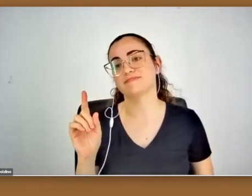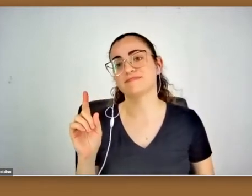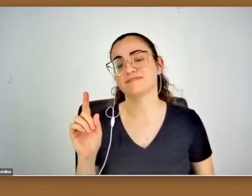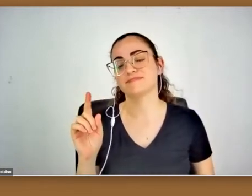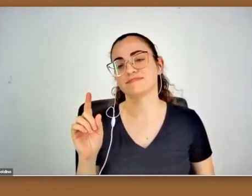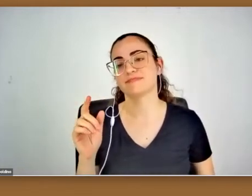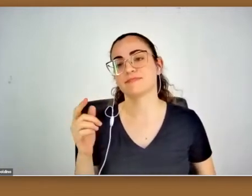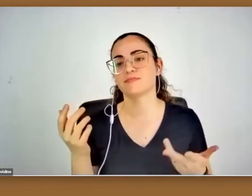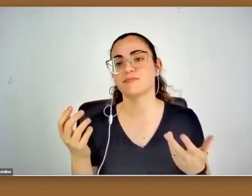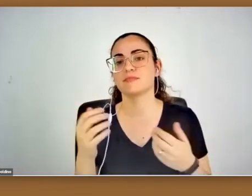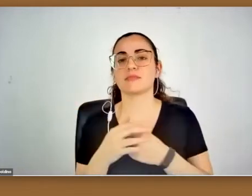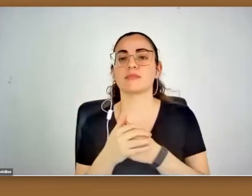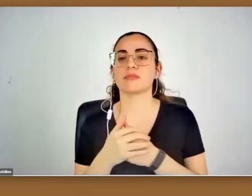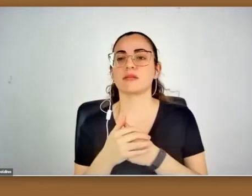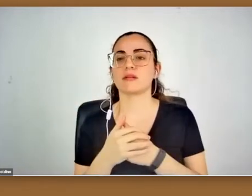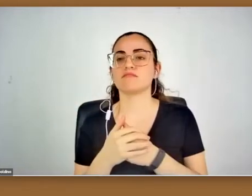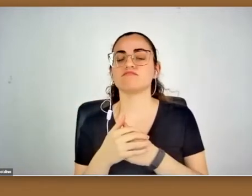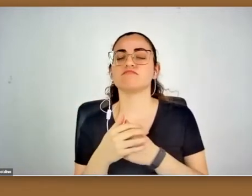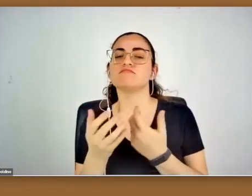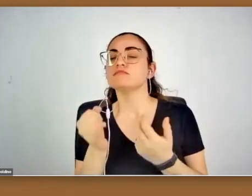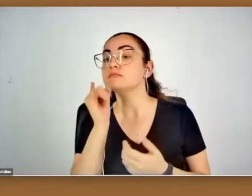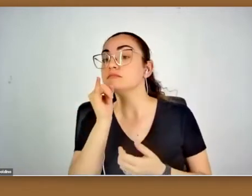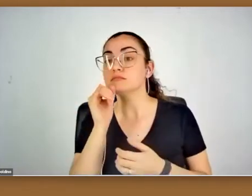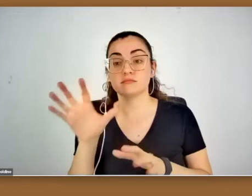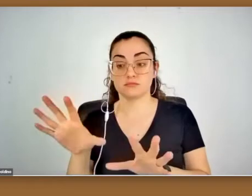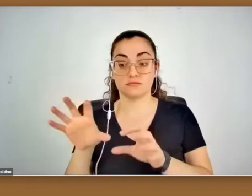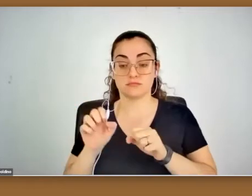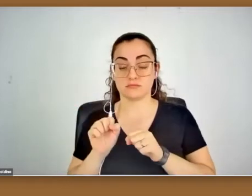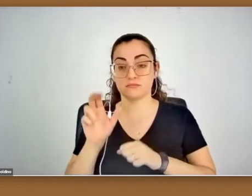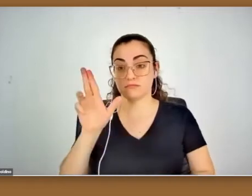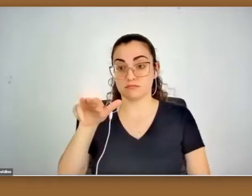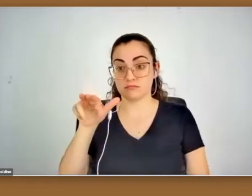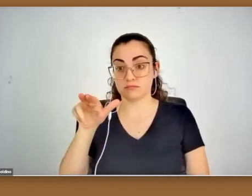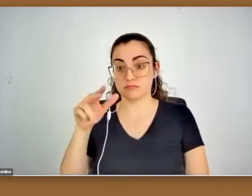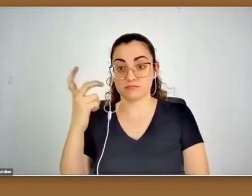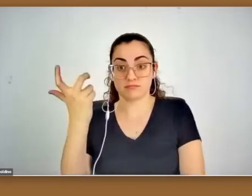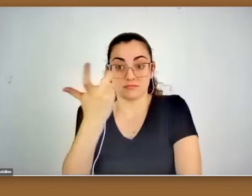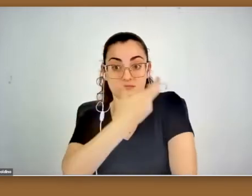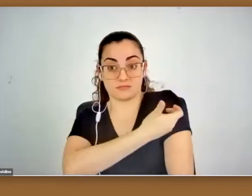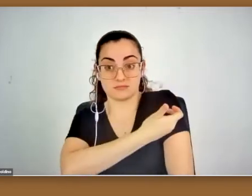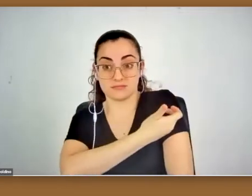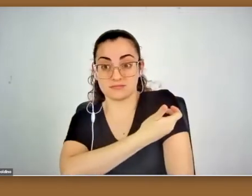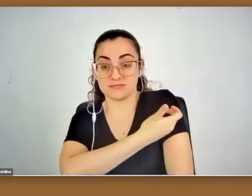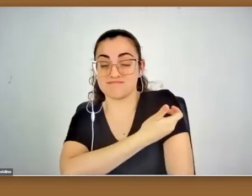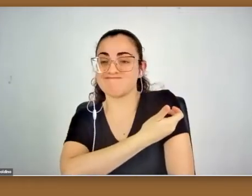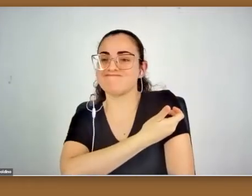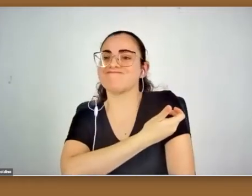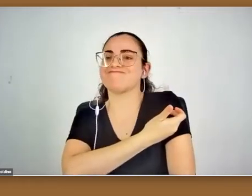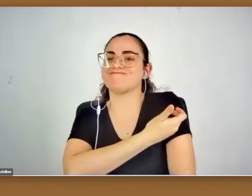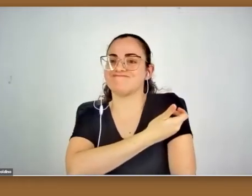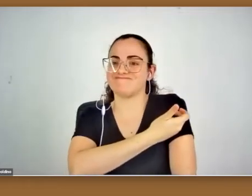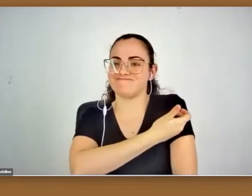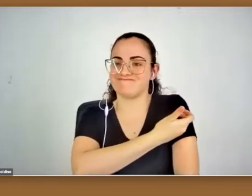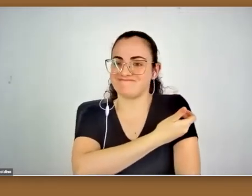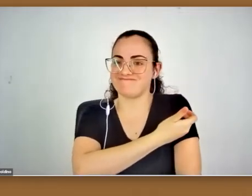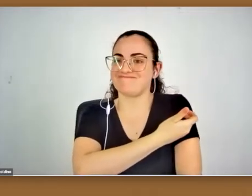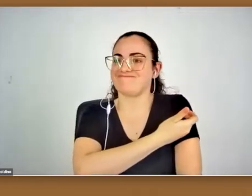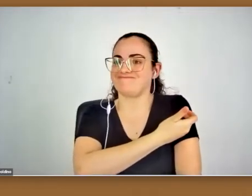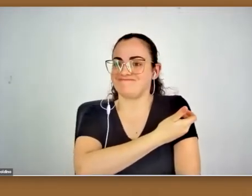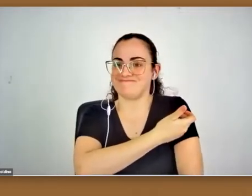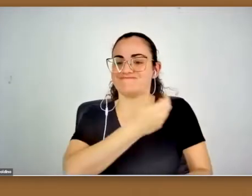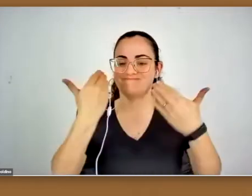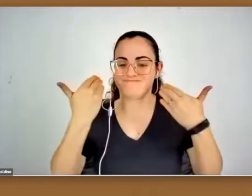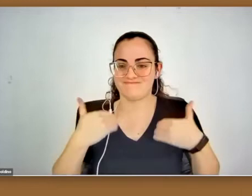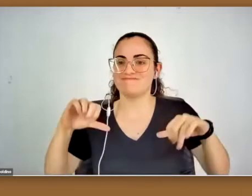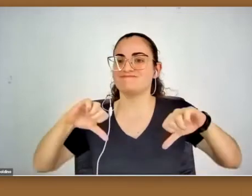tinha tido ainda a doença, ela tendia a você ter uma resposta muito grande quando você tinha contato com o vírus,